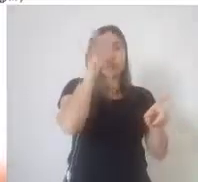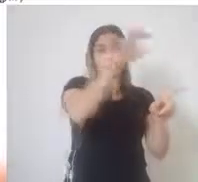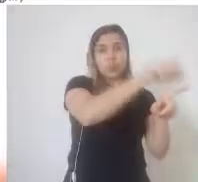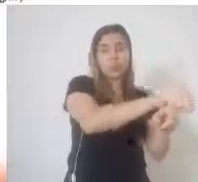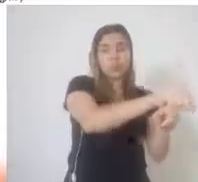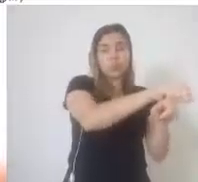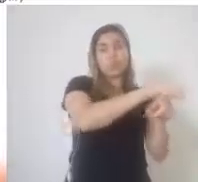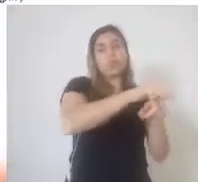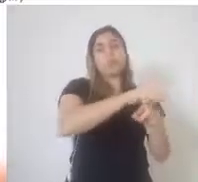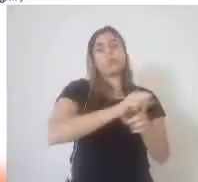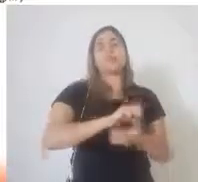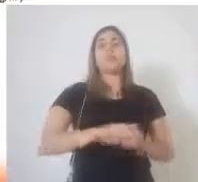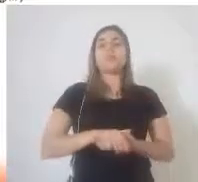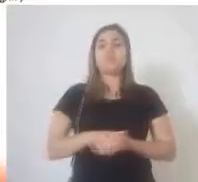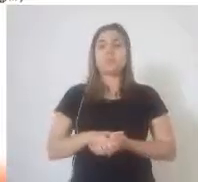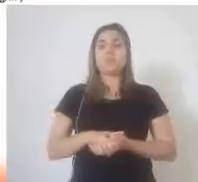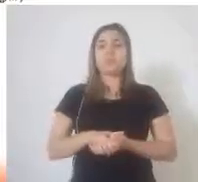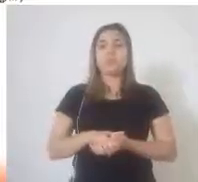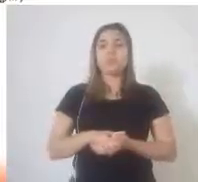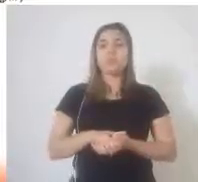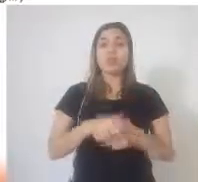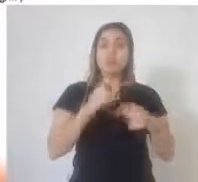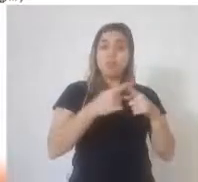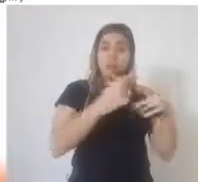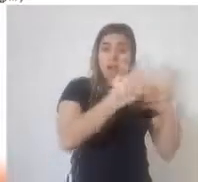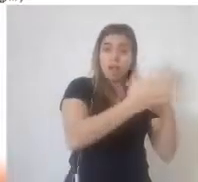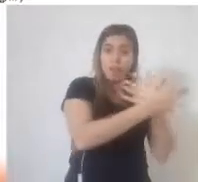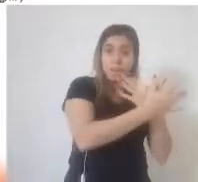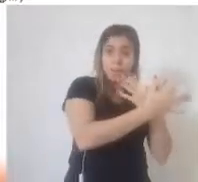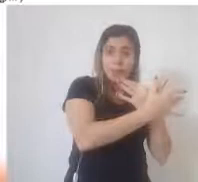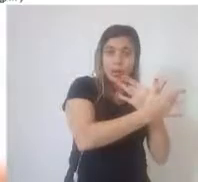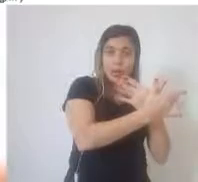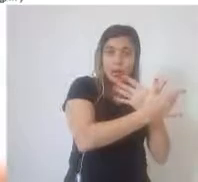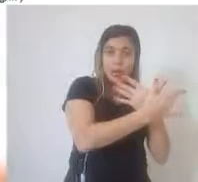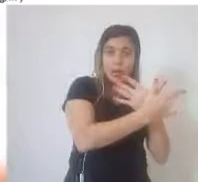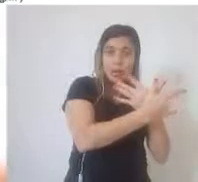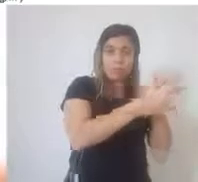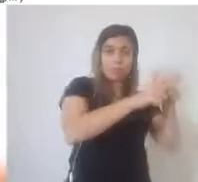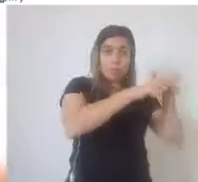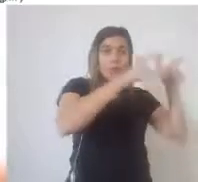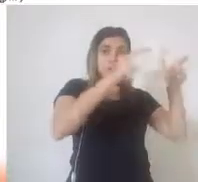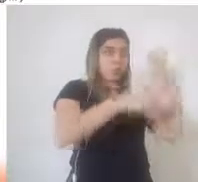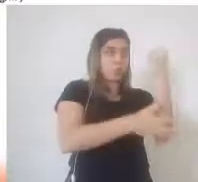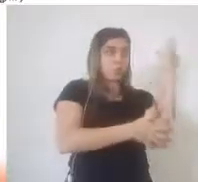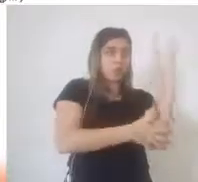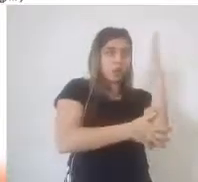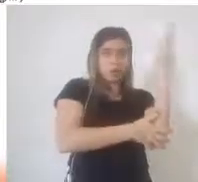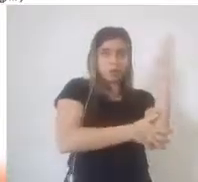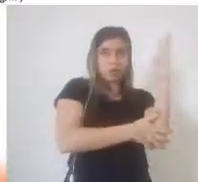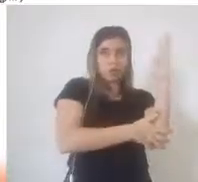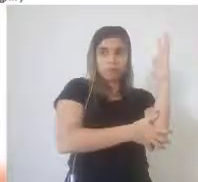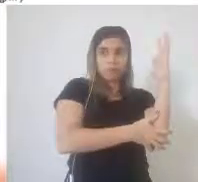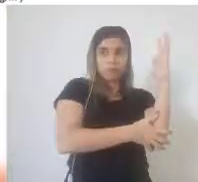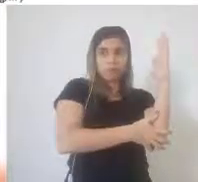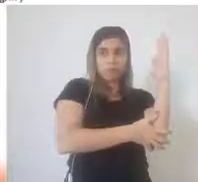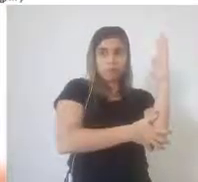né, do seu herbívoro aqui. Porque a borboleta, repetindo, é muito maior do que uma árvore. Isso também